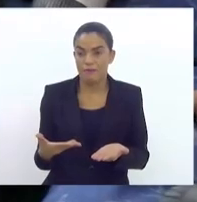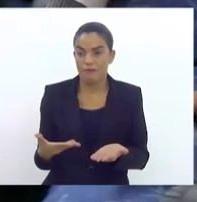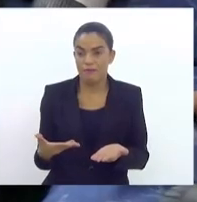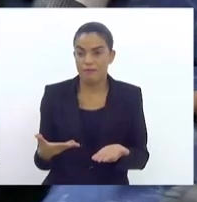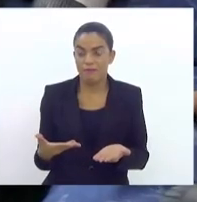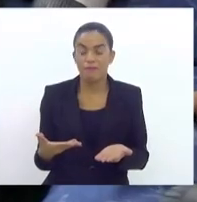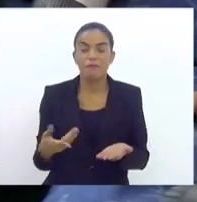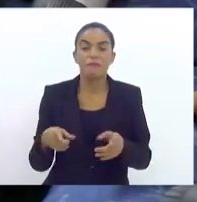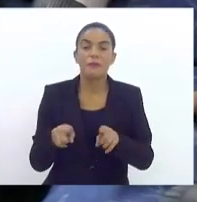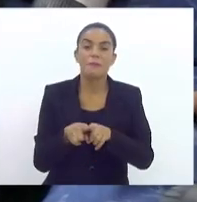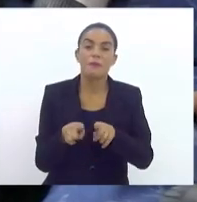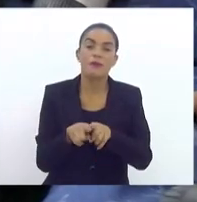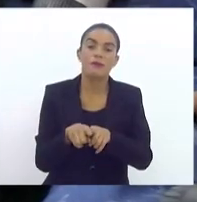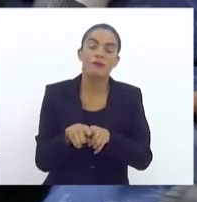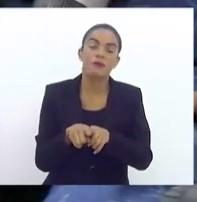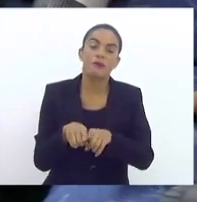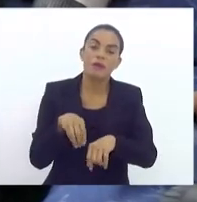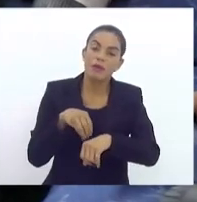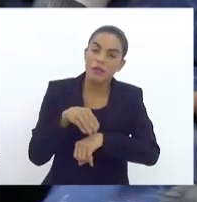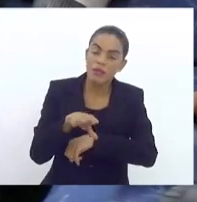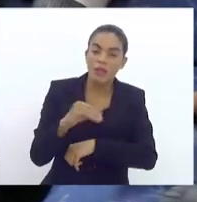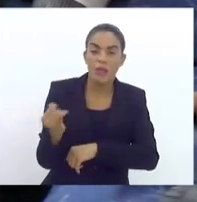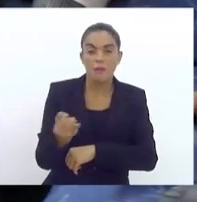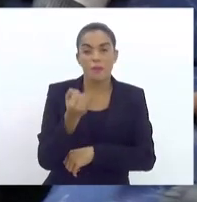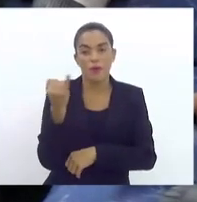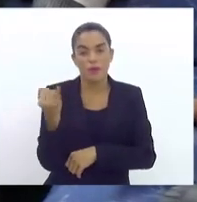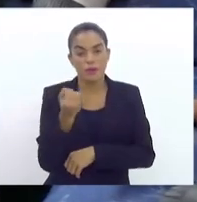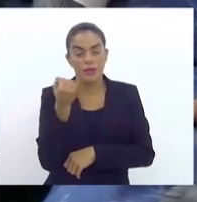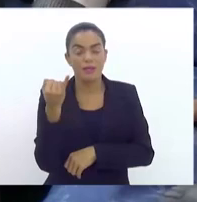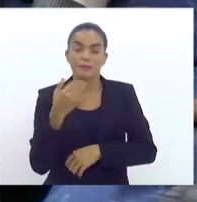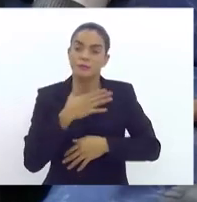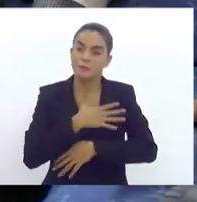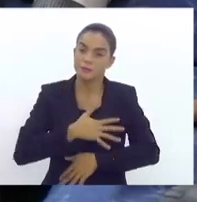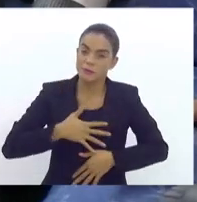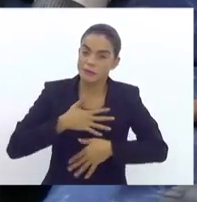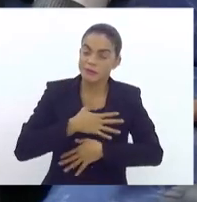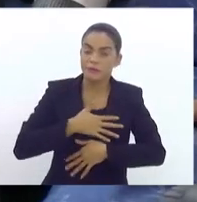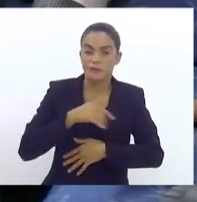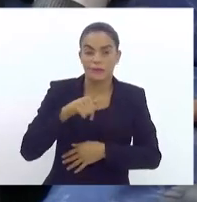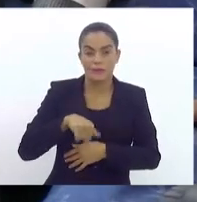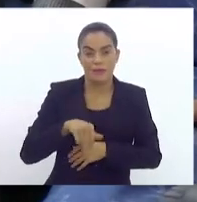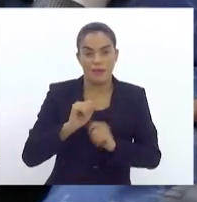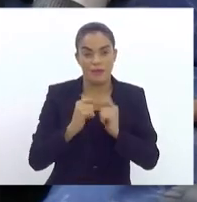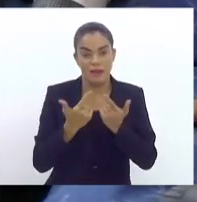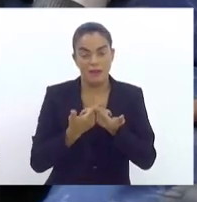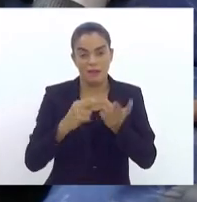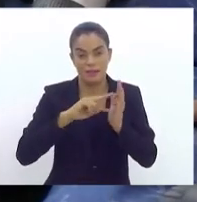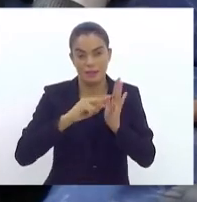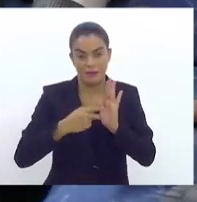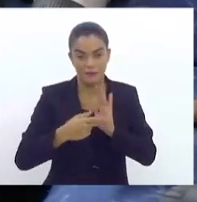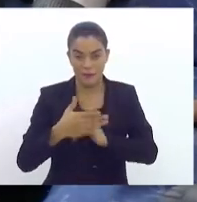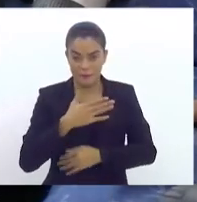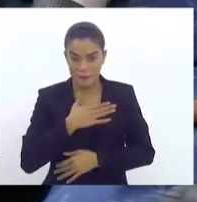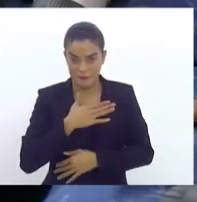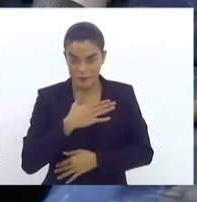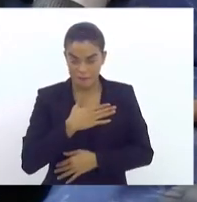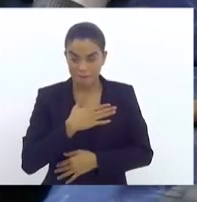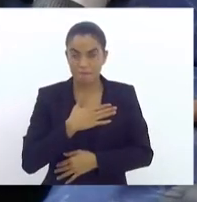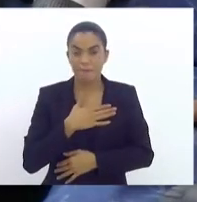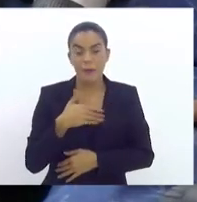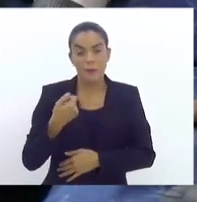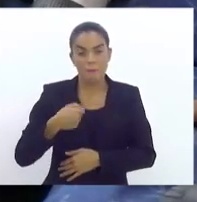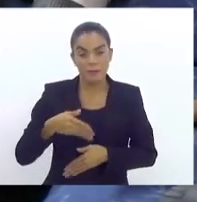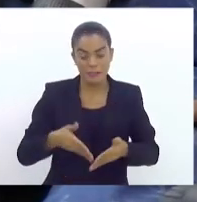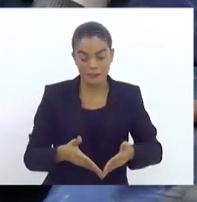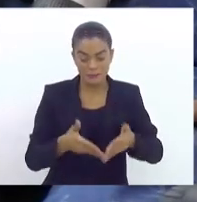colocar né Toda a importância e o prestígio que essa casa tem para mim né então eu vou ter que